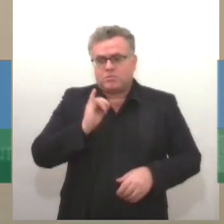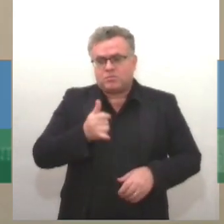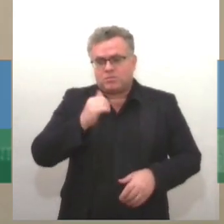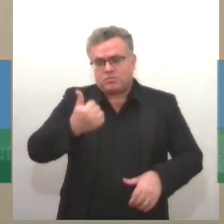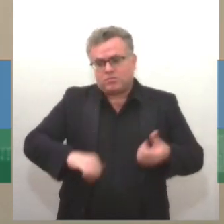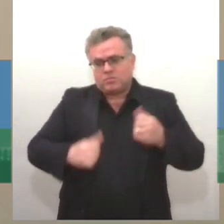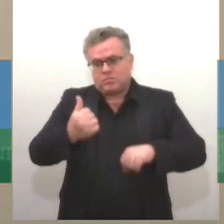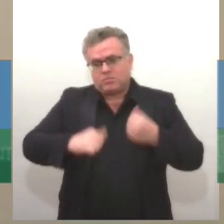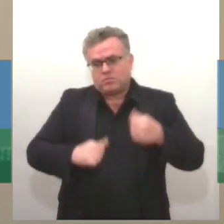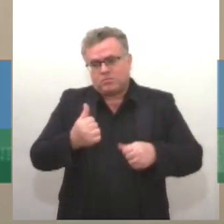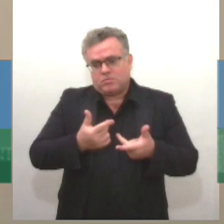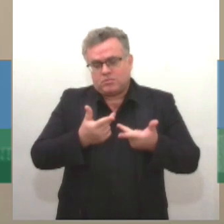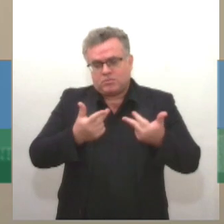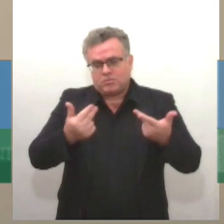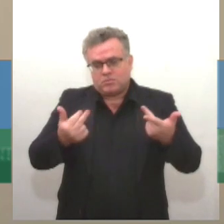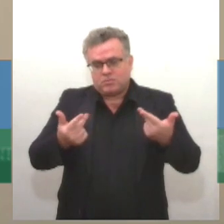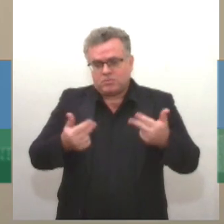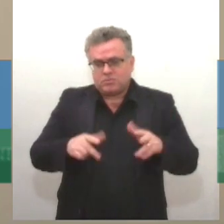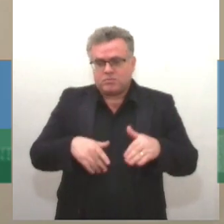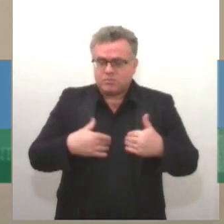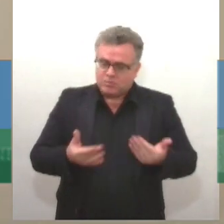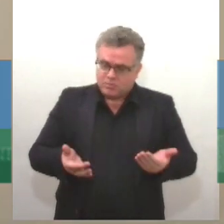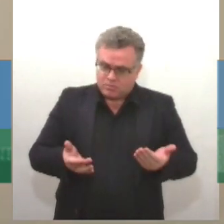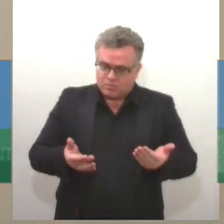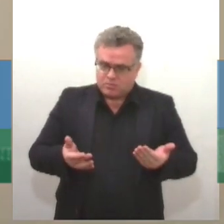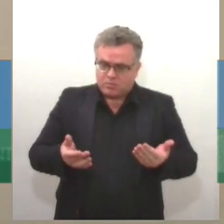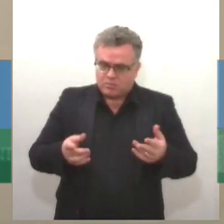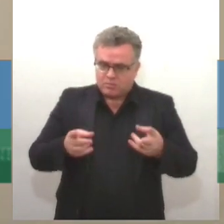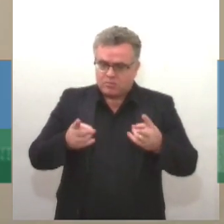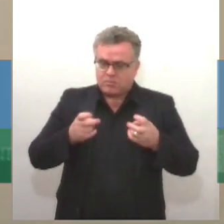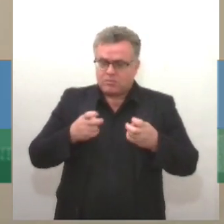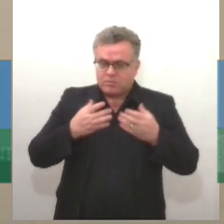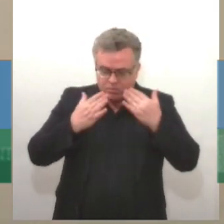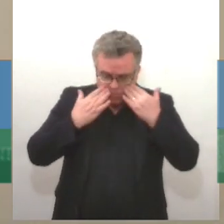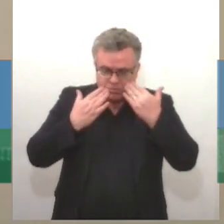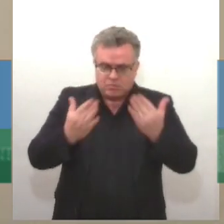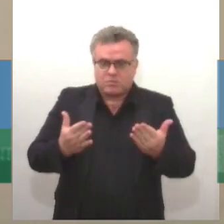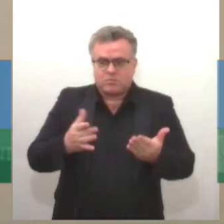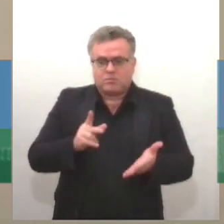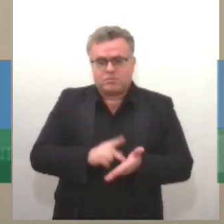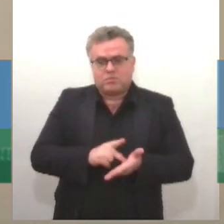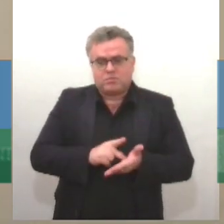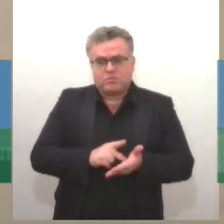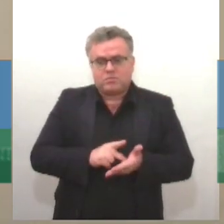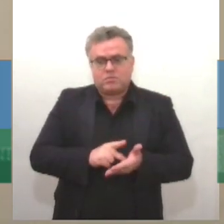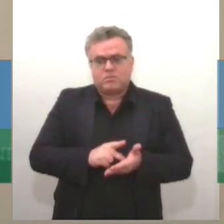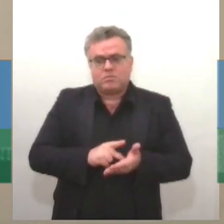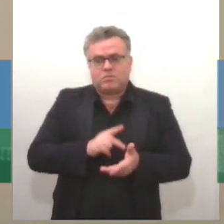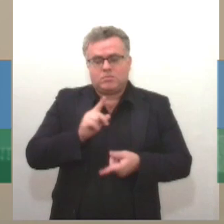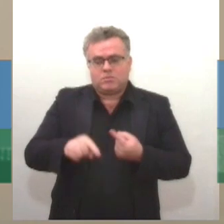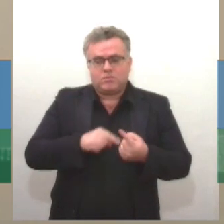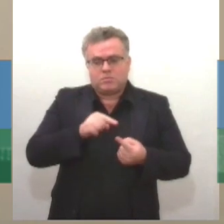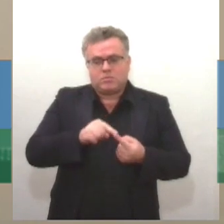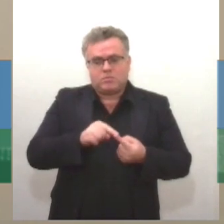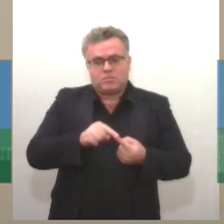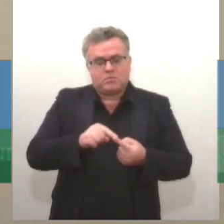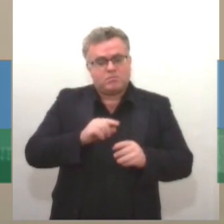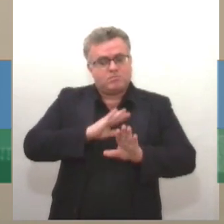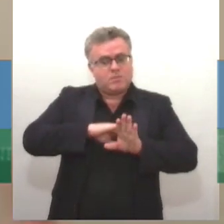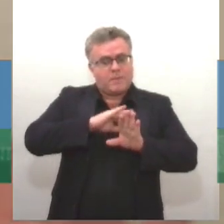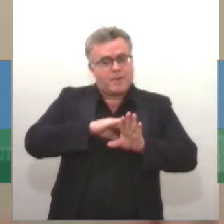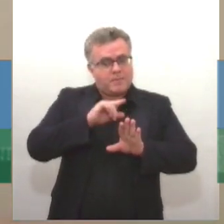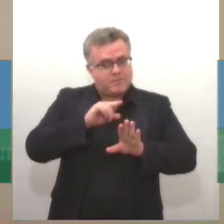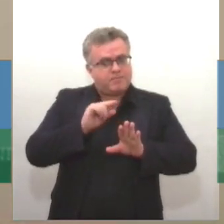subjetiva, mas me parece que bem evidente. Há um objetivo nessa proposta de